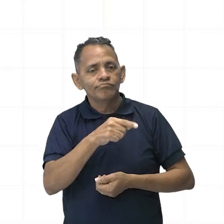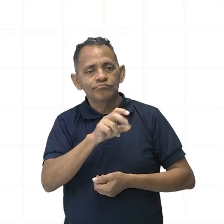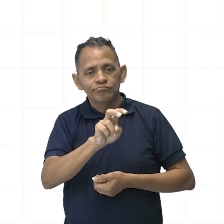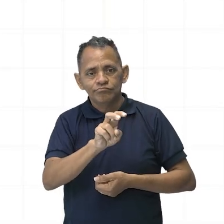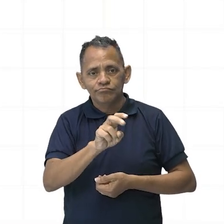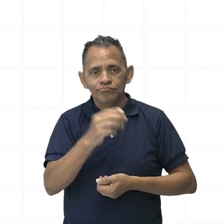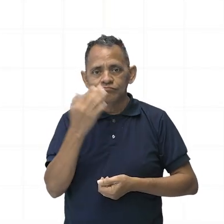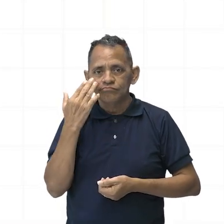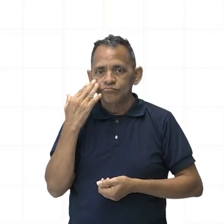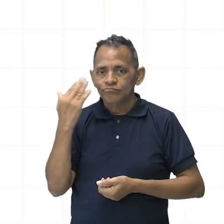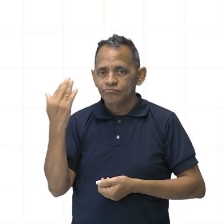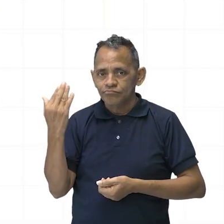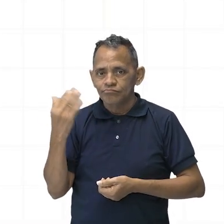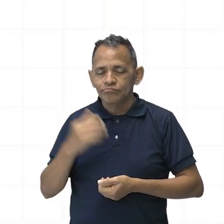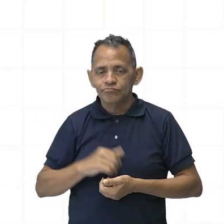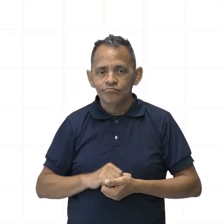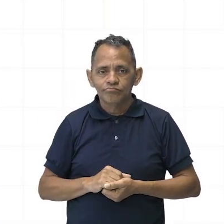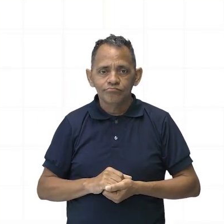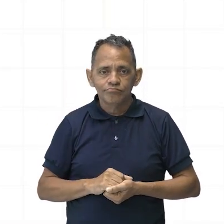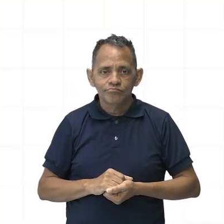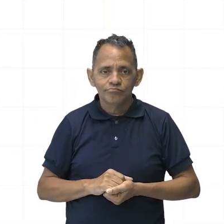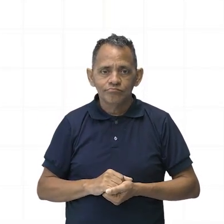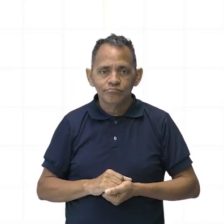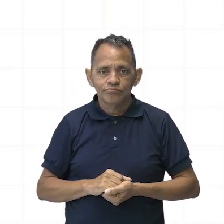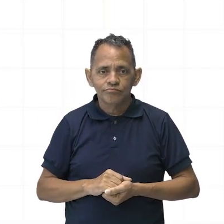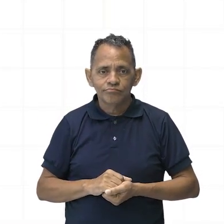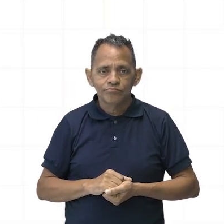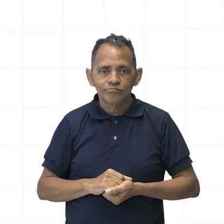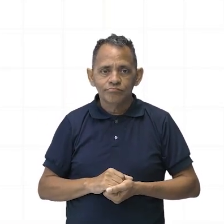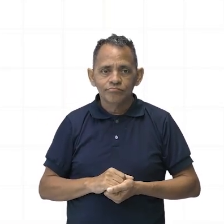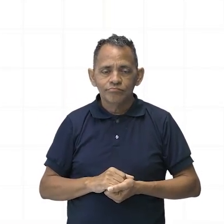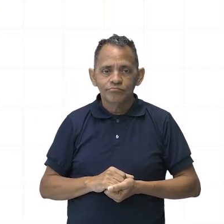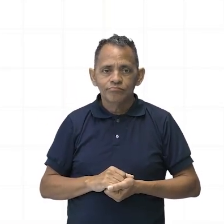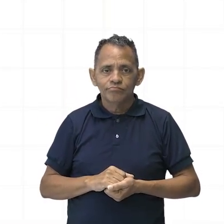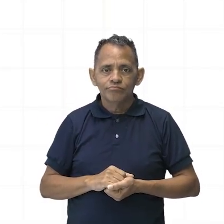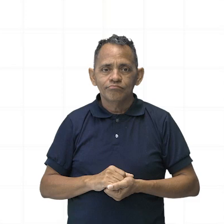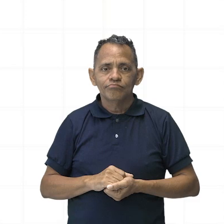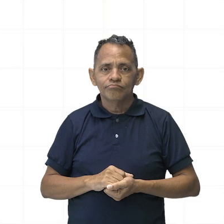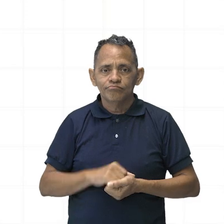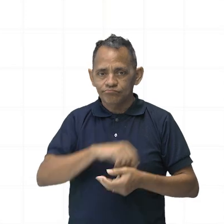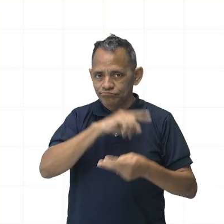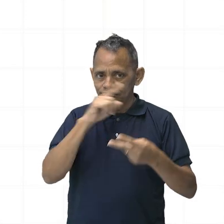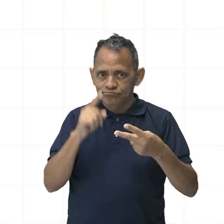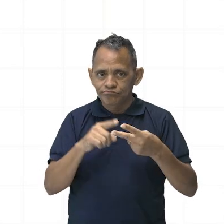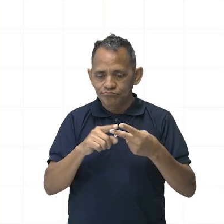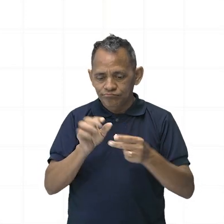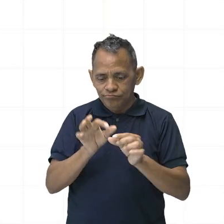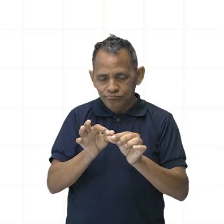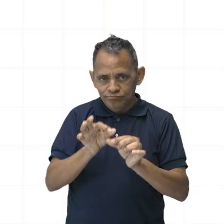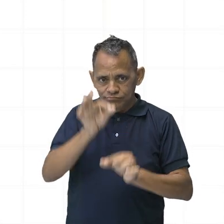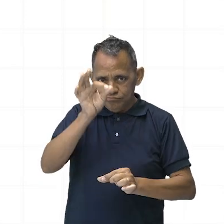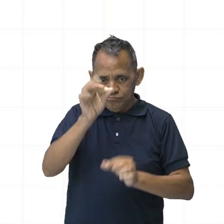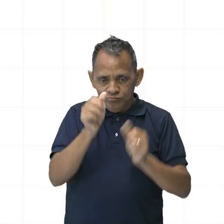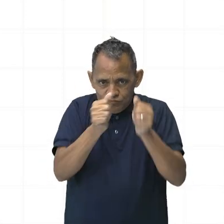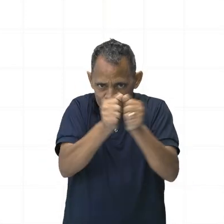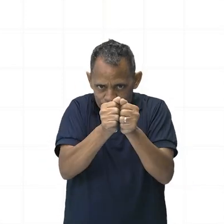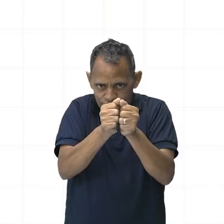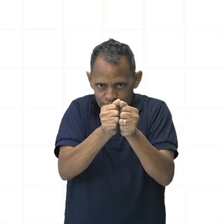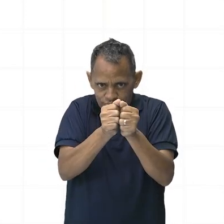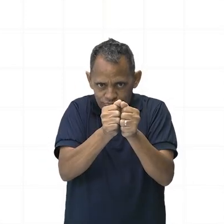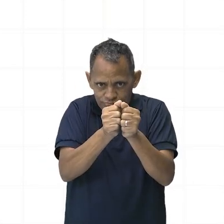32,5. Então, essa segunda coluna vai sair aqui, ó, juntinha, vai até o